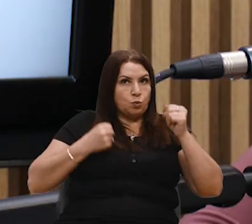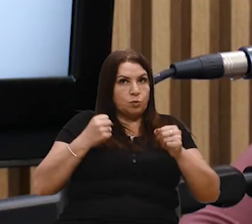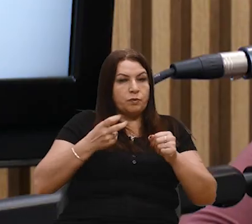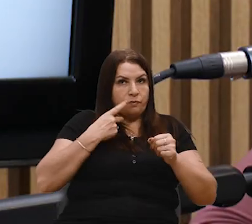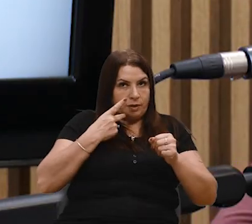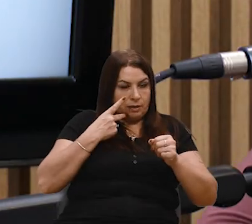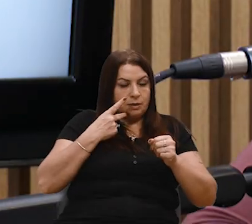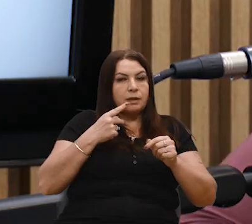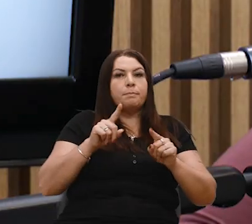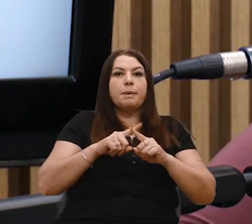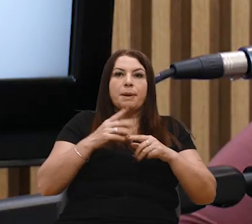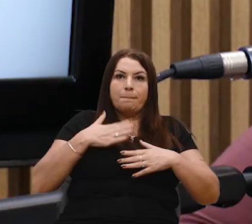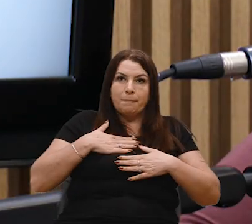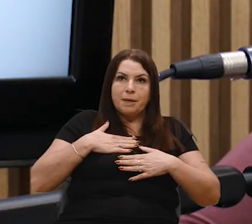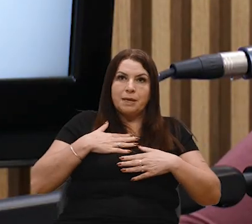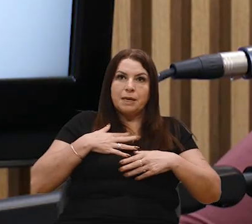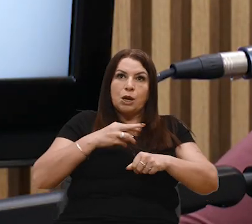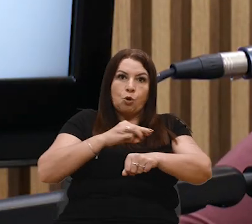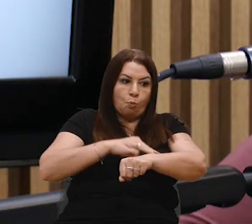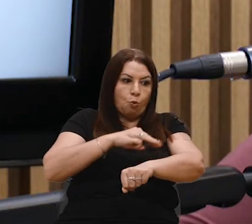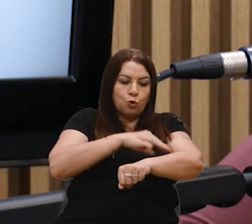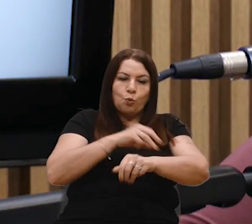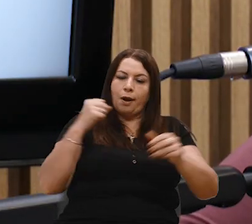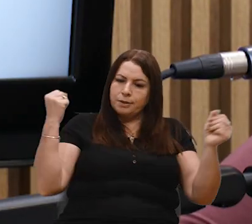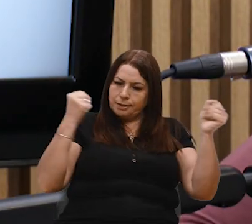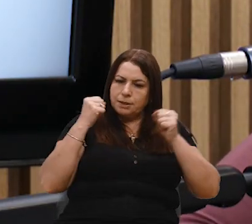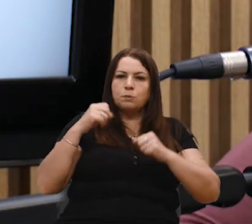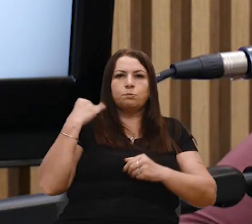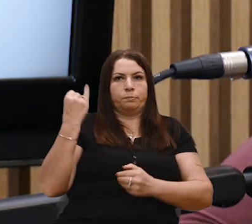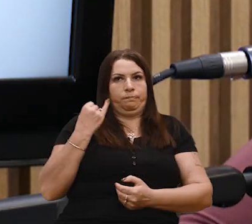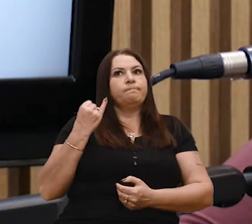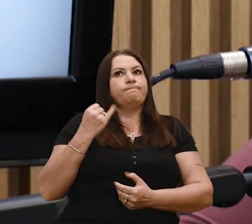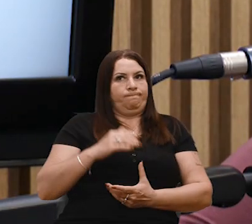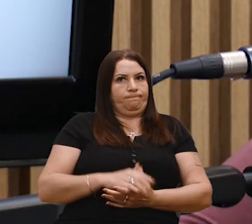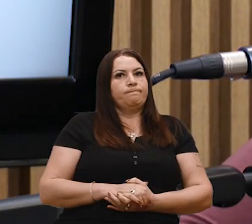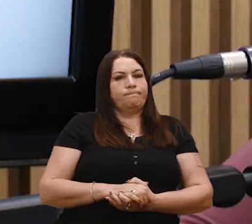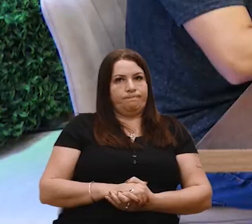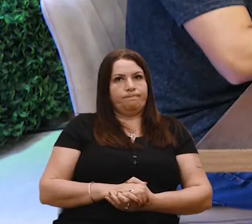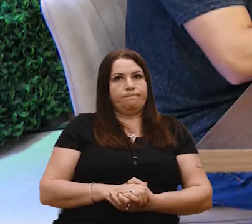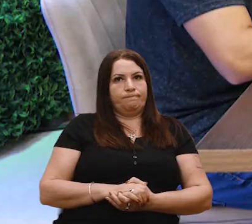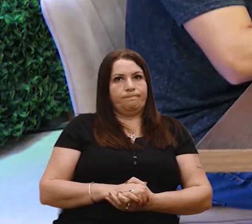não faço corrida, como eu já te falei, mas para mim a musculação é essencial.